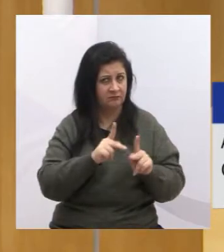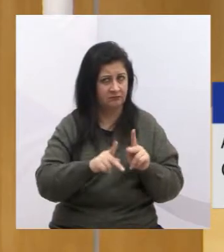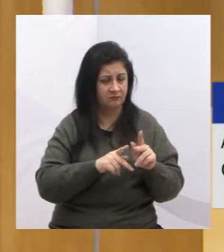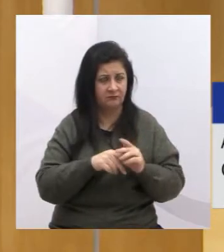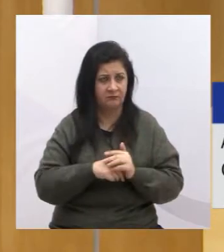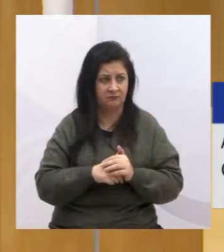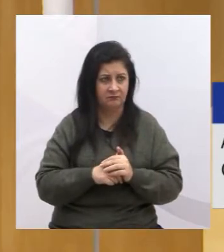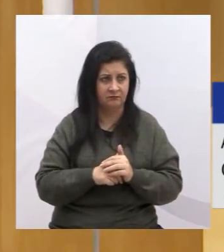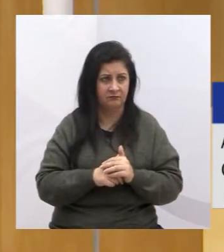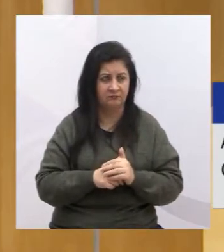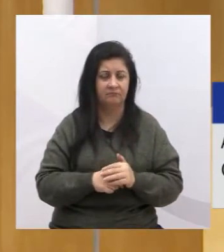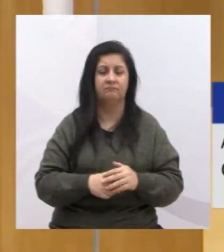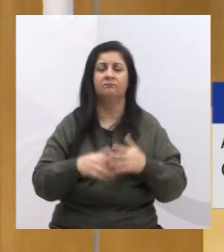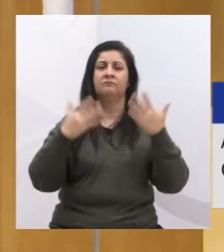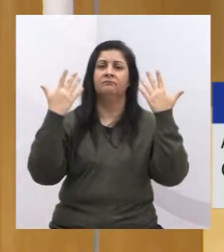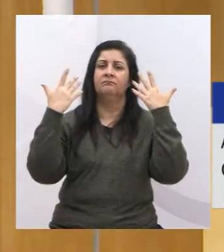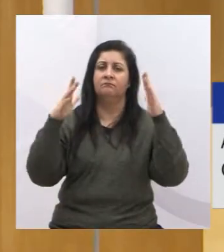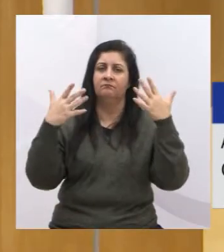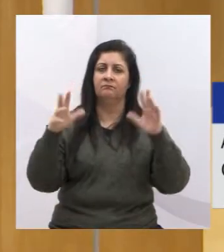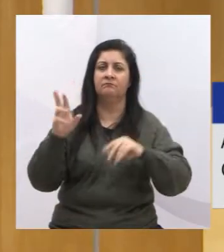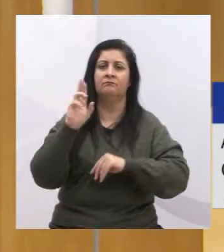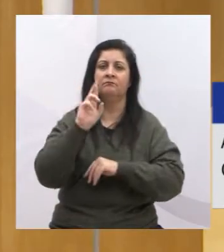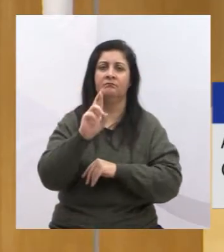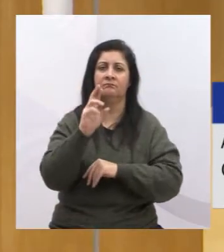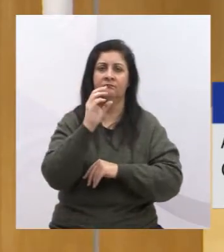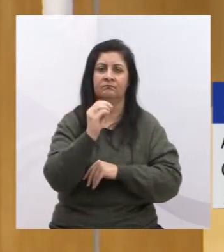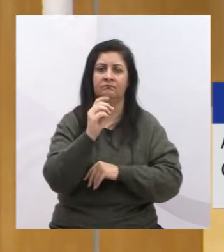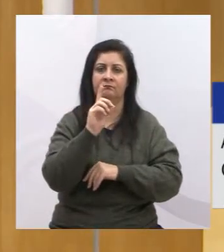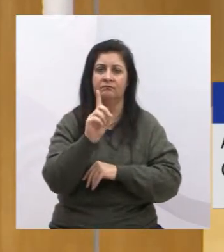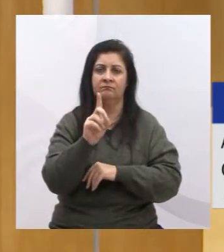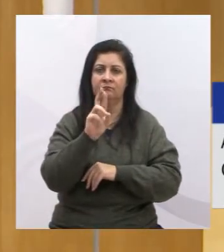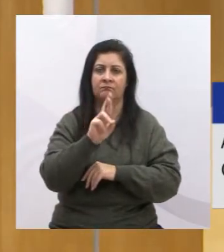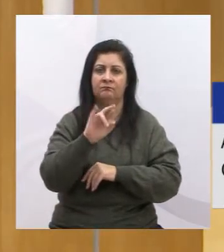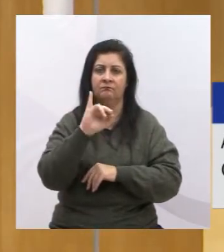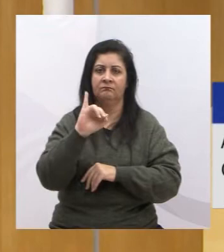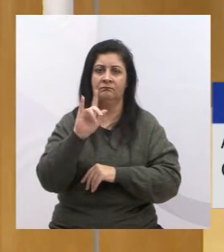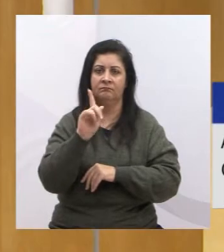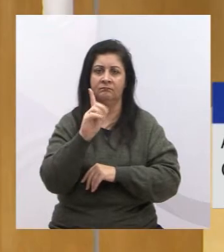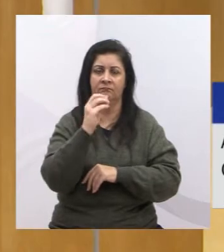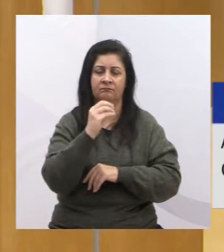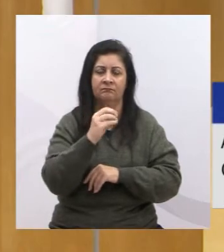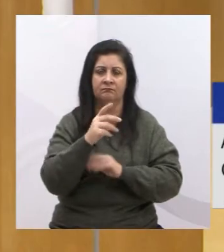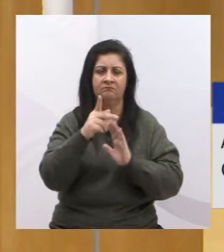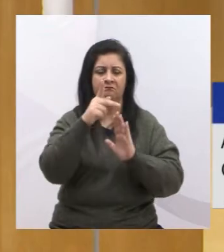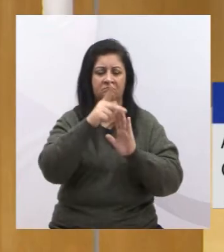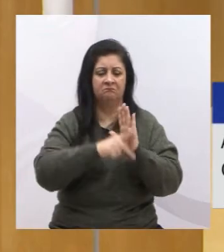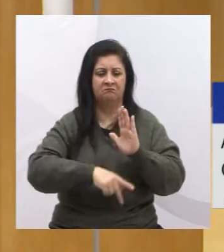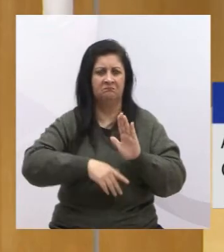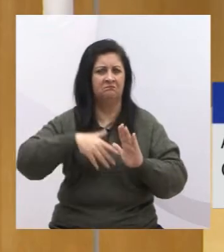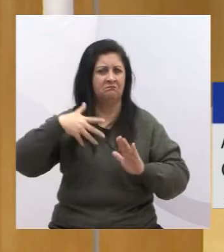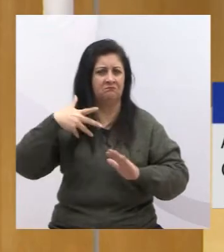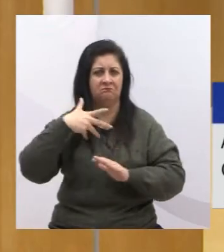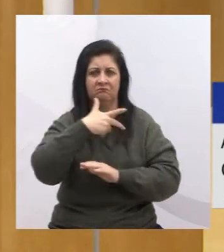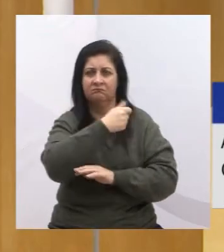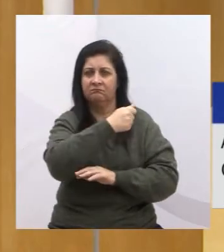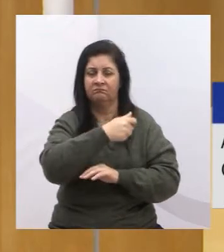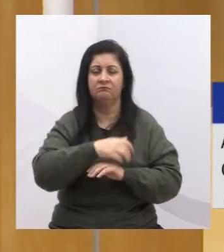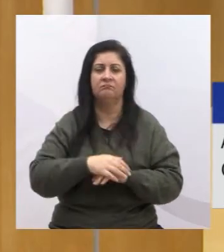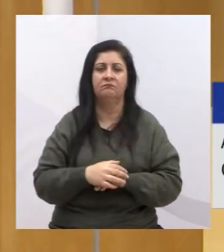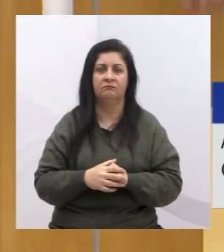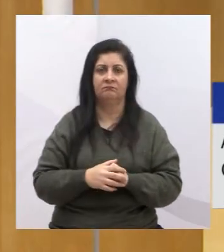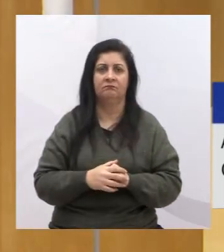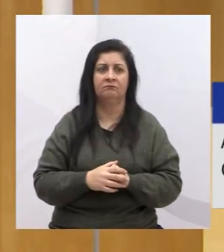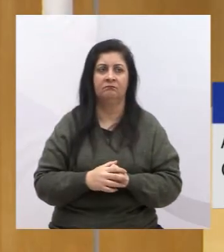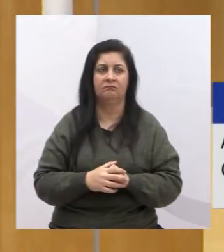Dou os parabéns de novo, Rodrigo Salomão. Projeto maravilhoso, vai inibir. Olha